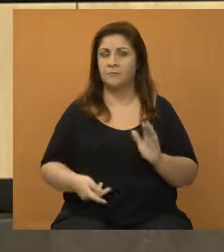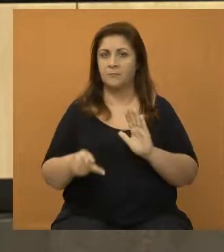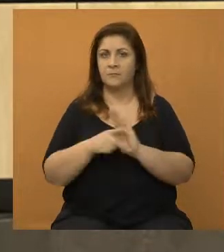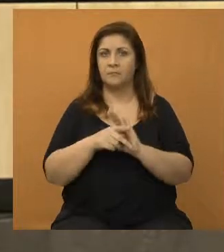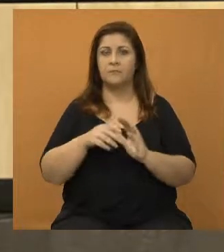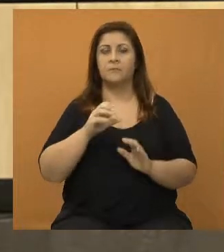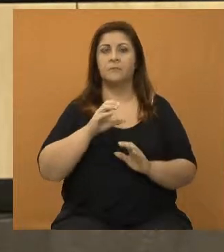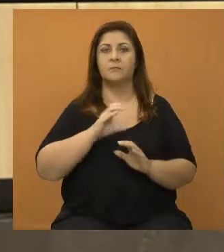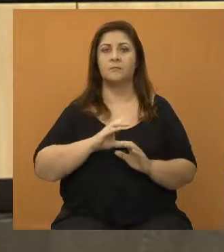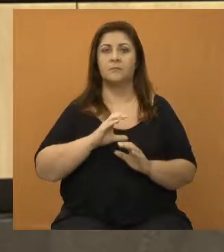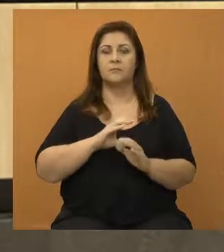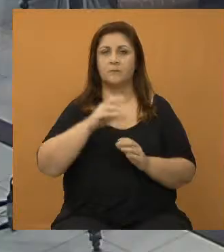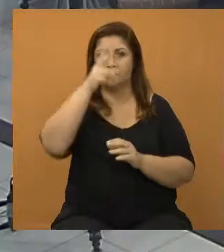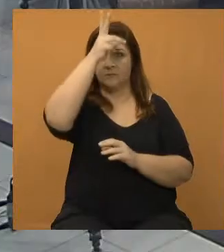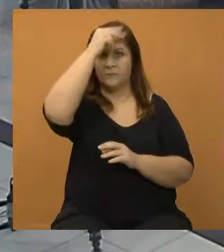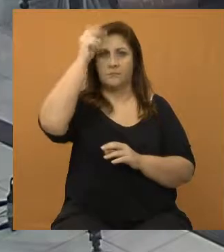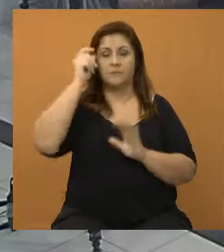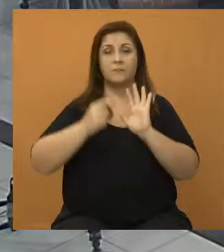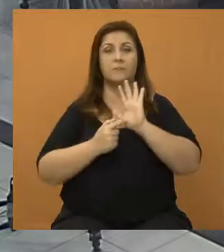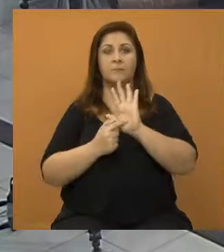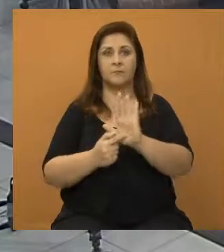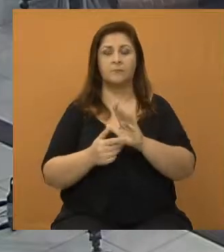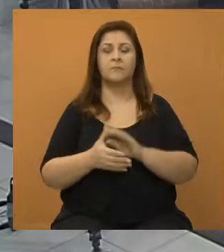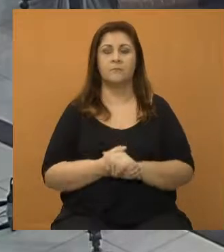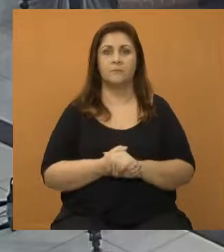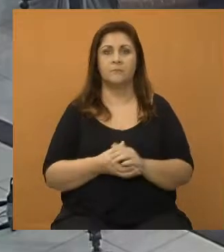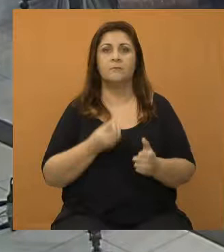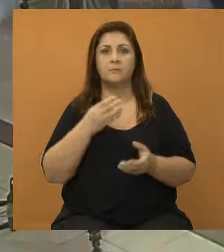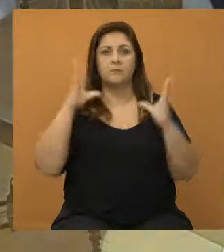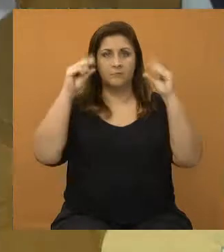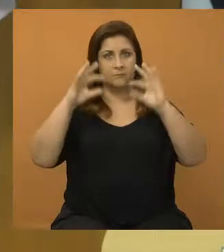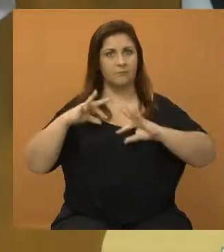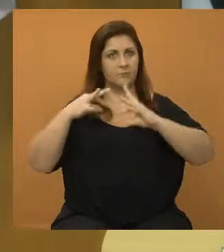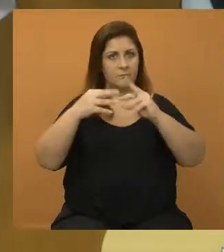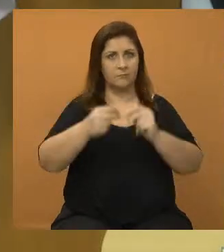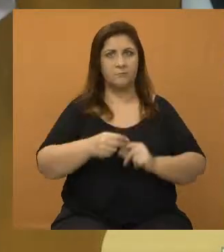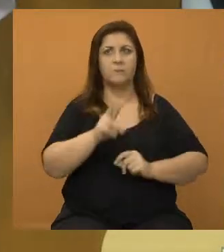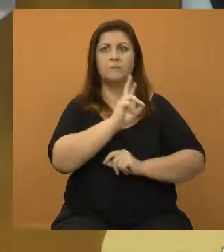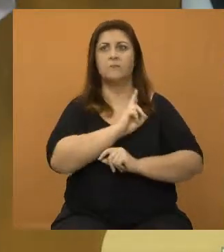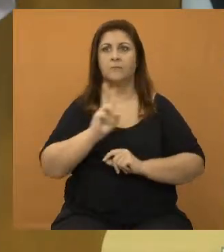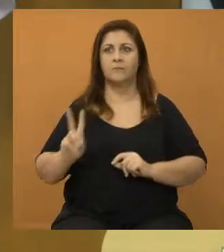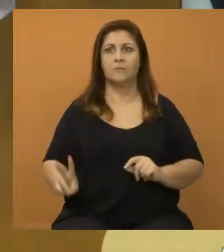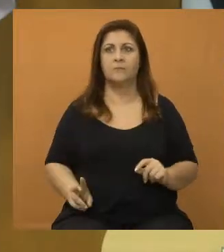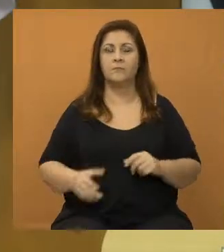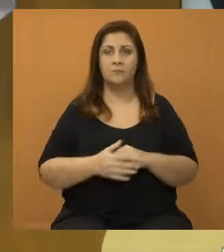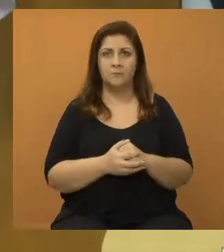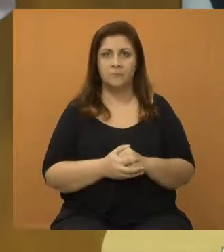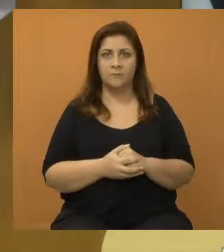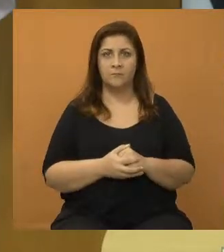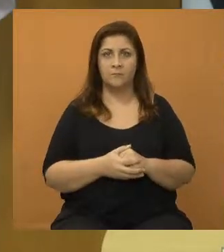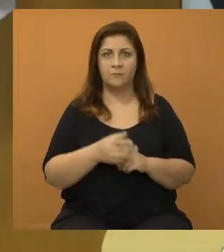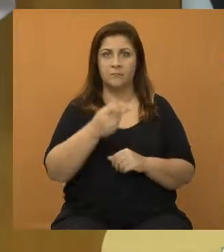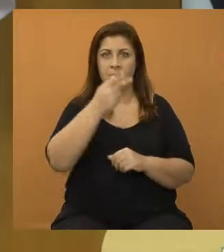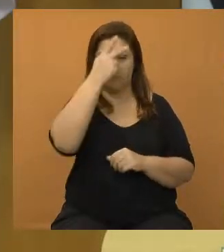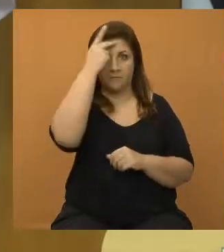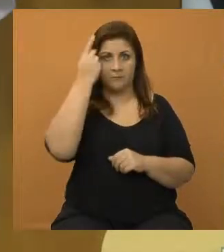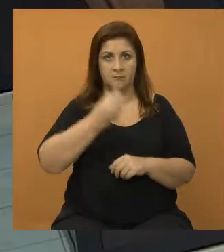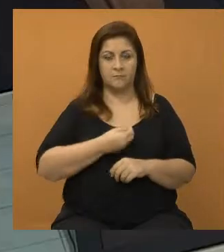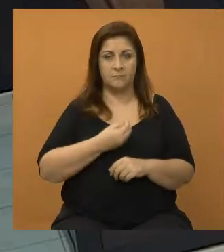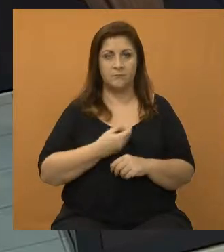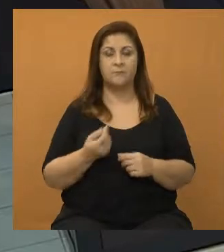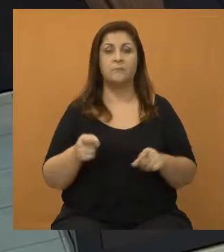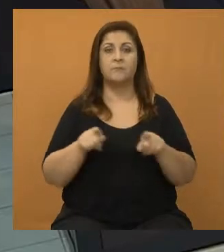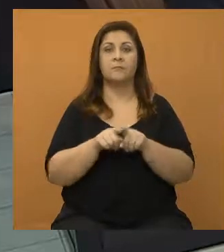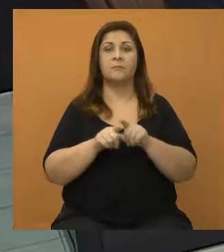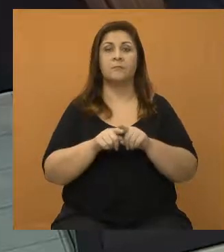para fazer a apresentação. Boa noite a todos, boa noite, senhores vereadores, os munícipes que aqui estão presentes,